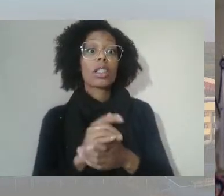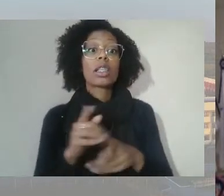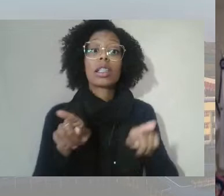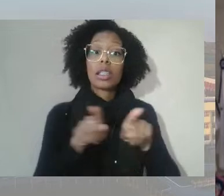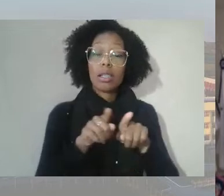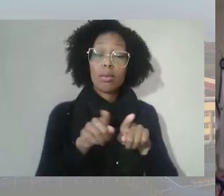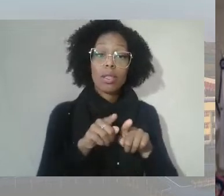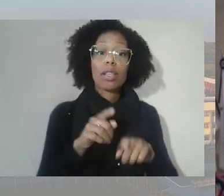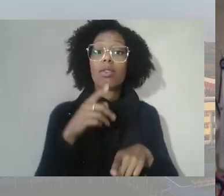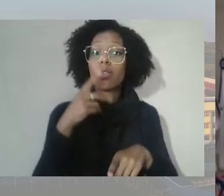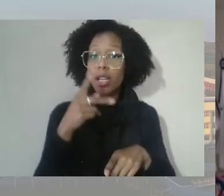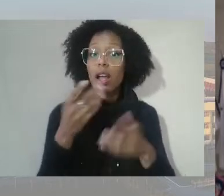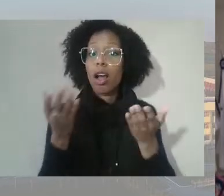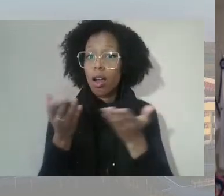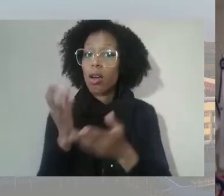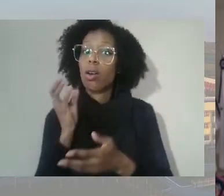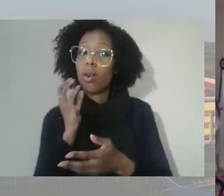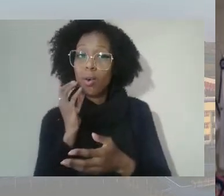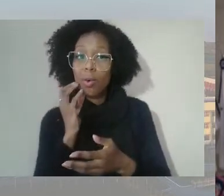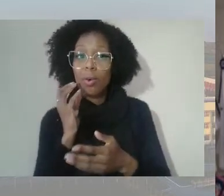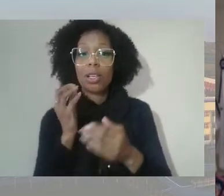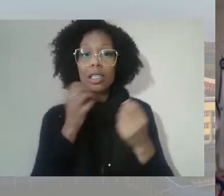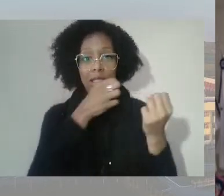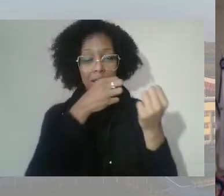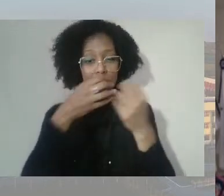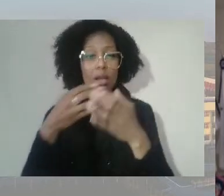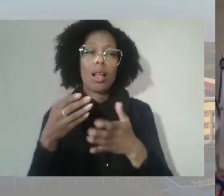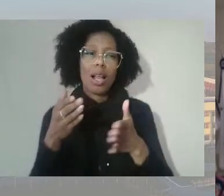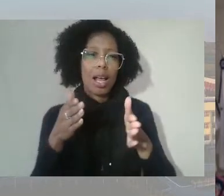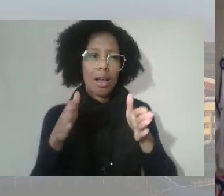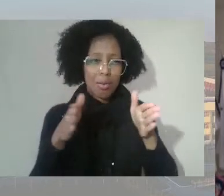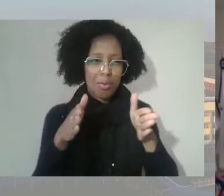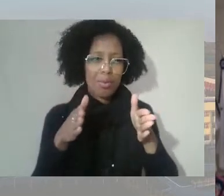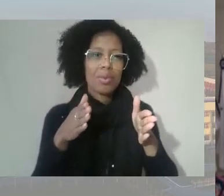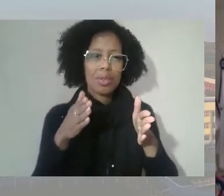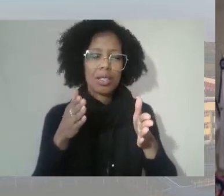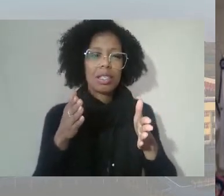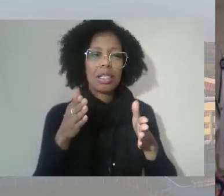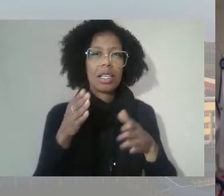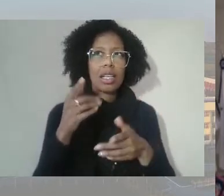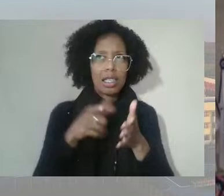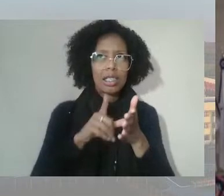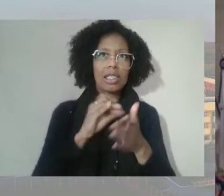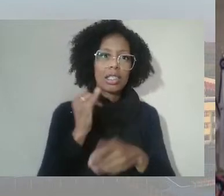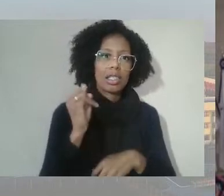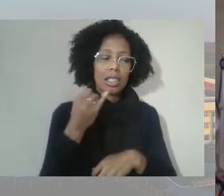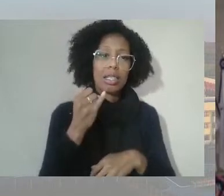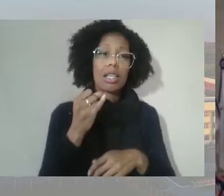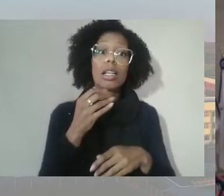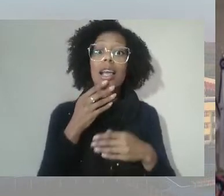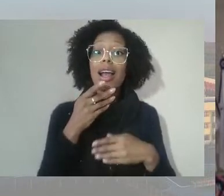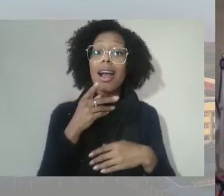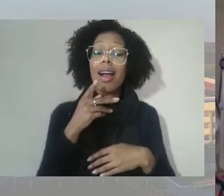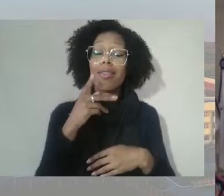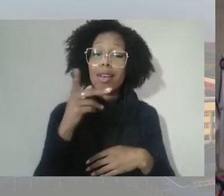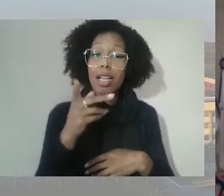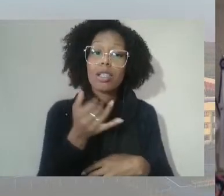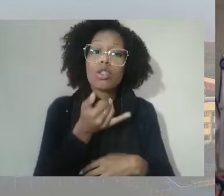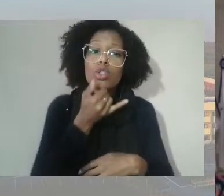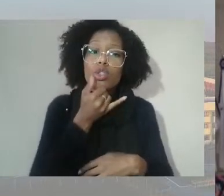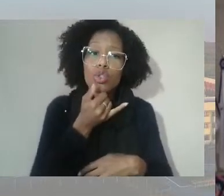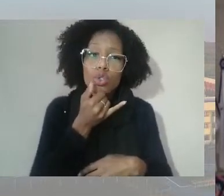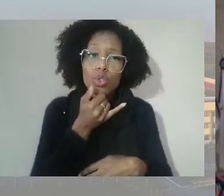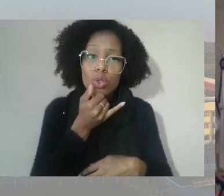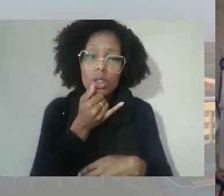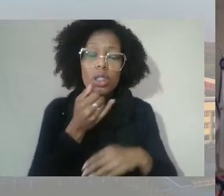reivindicação, Roberlane, apesar de ter passado já algum período, né, em janeiro, né, seria um pedido de desculpas públicas, né, ao